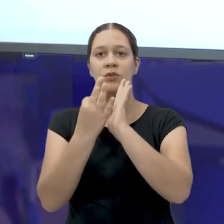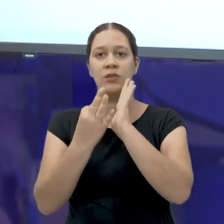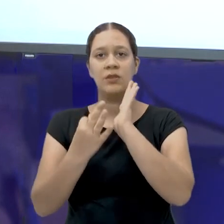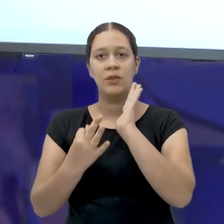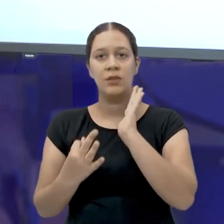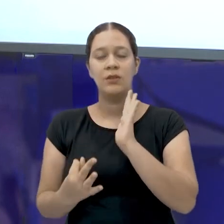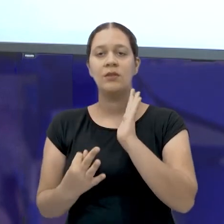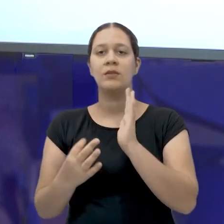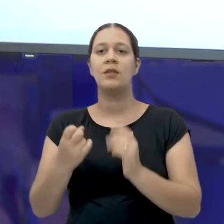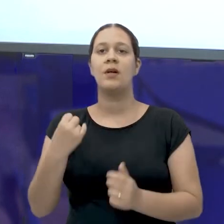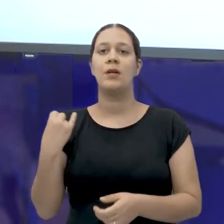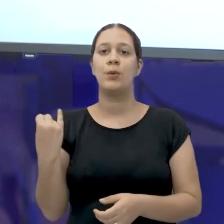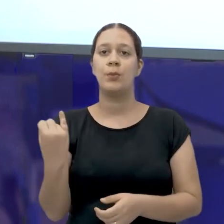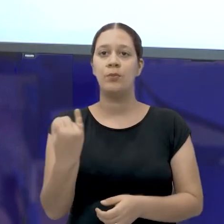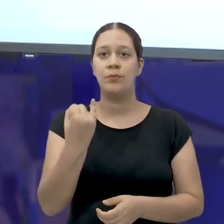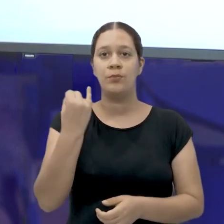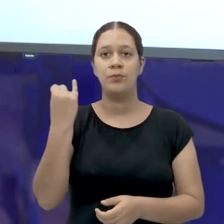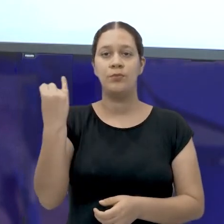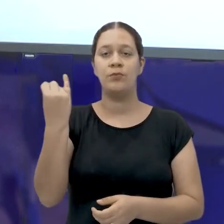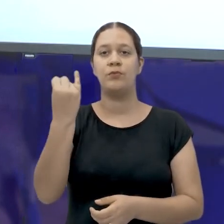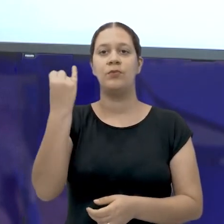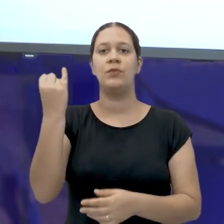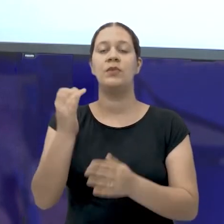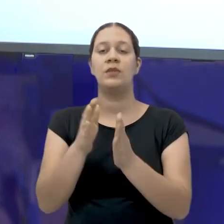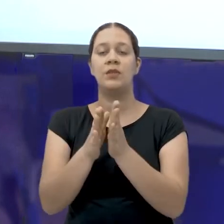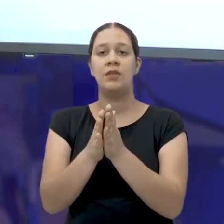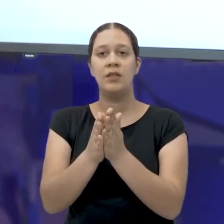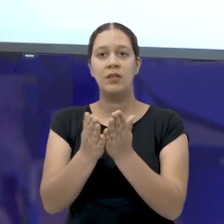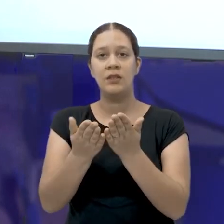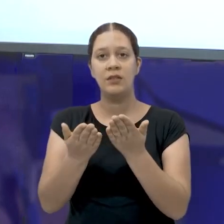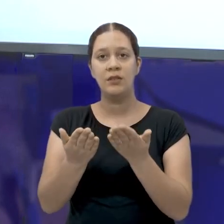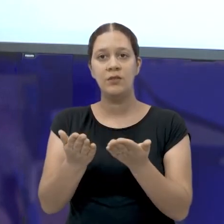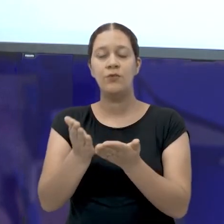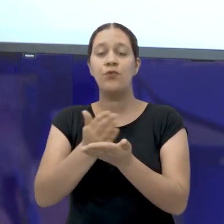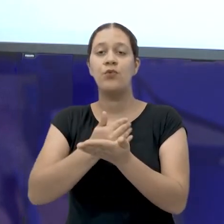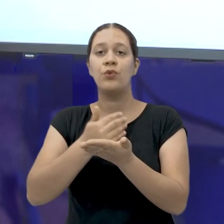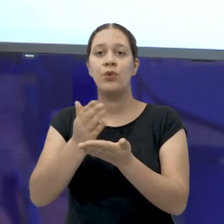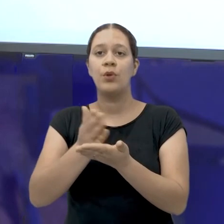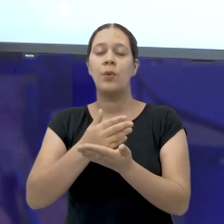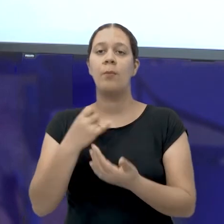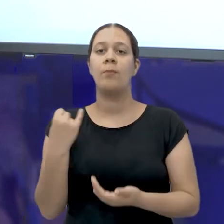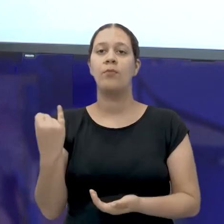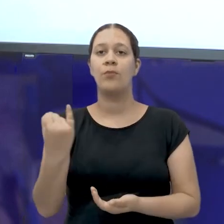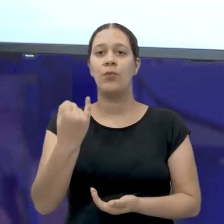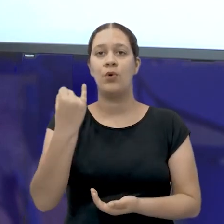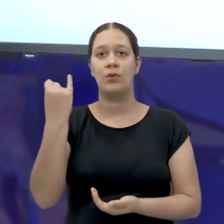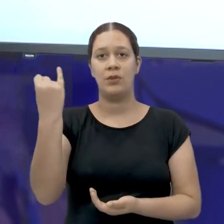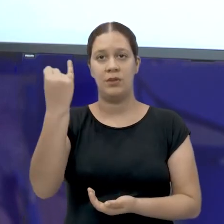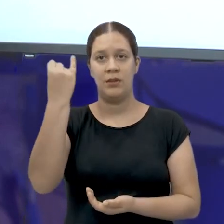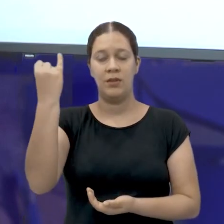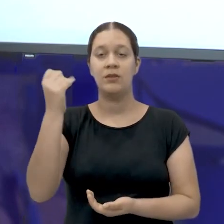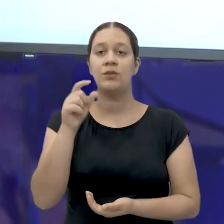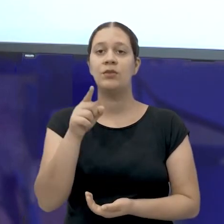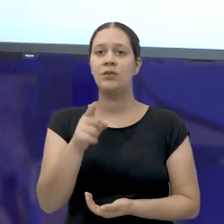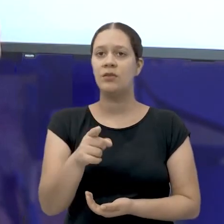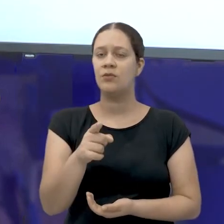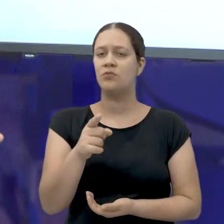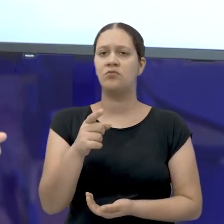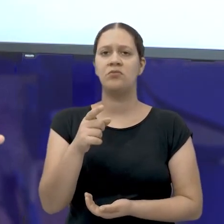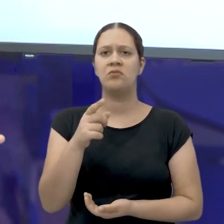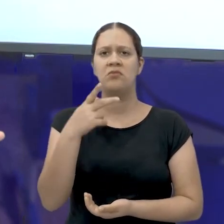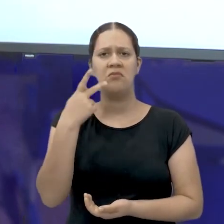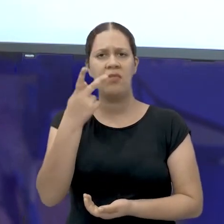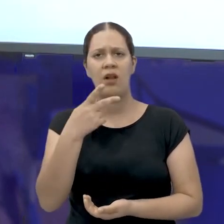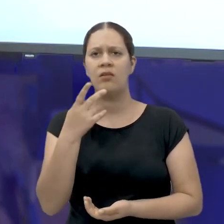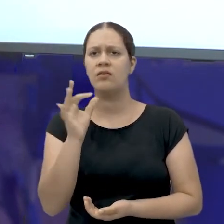entender ainda a importância desses livros sagrados, que se porventura você diz, não é sagrado